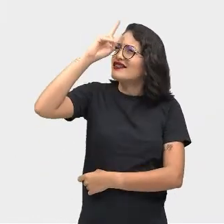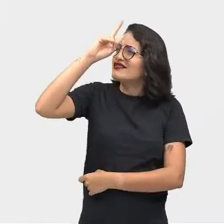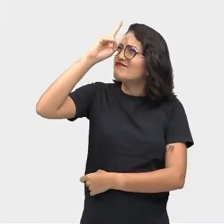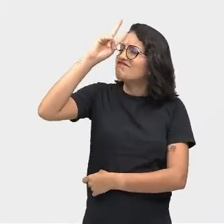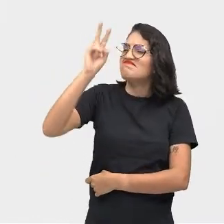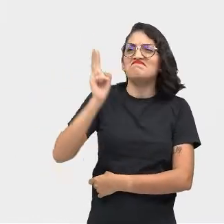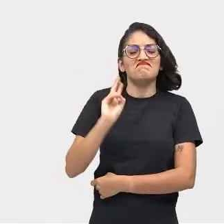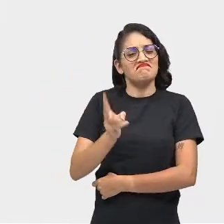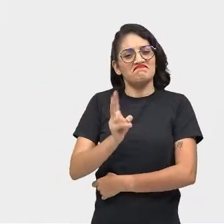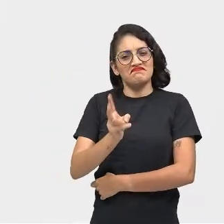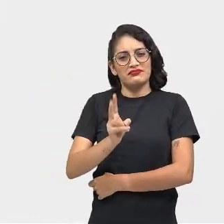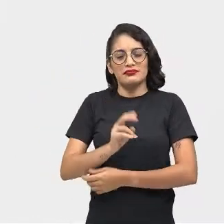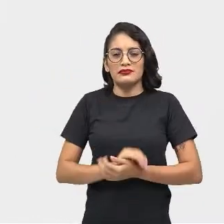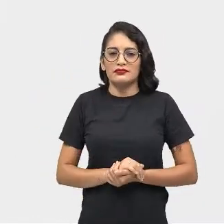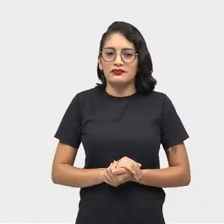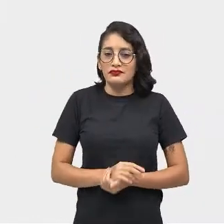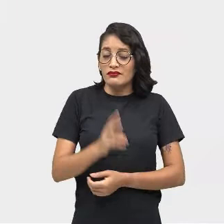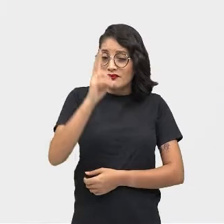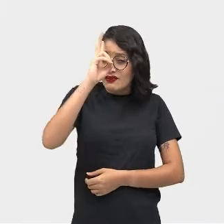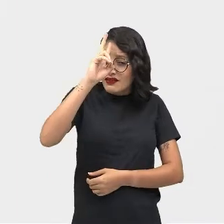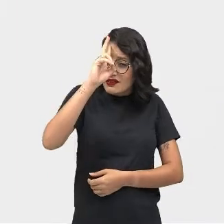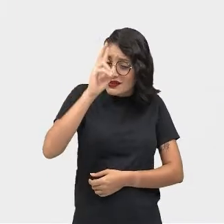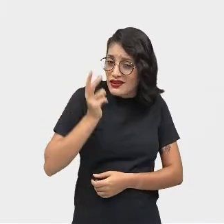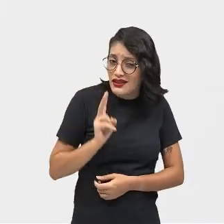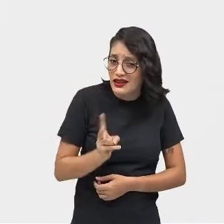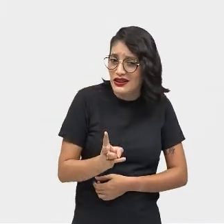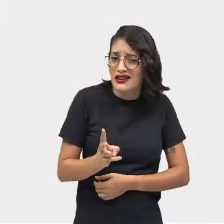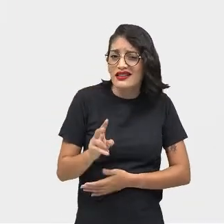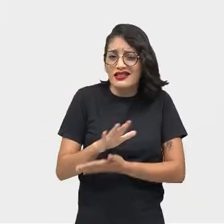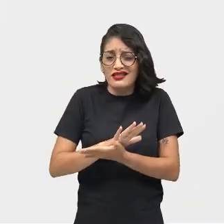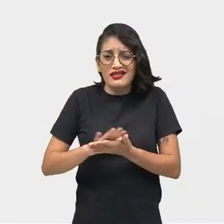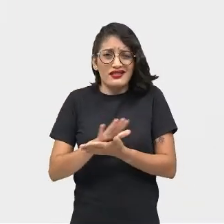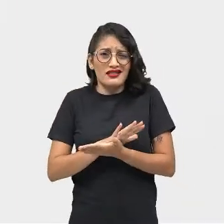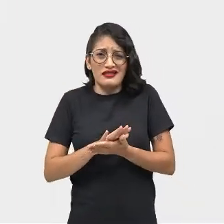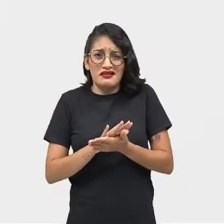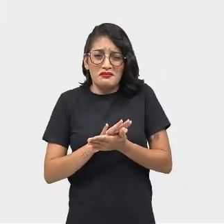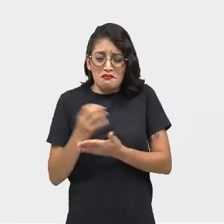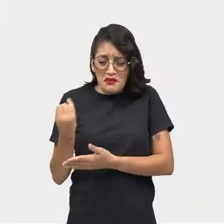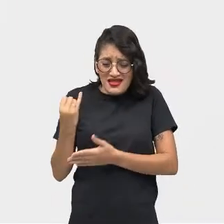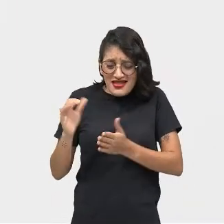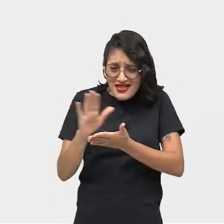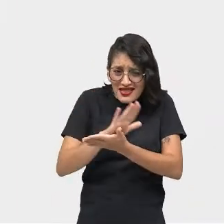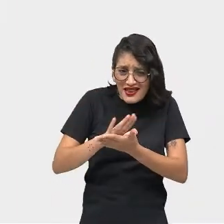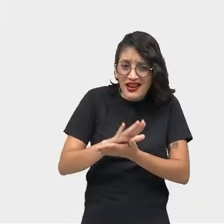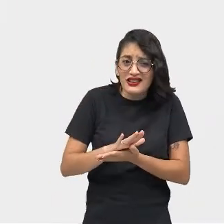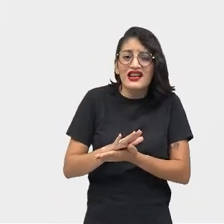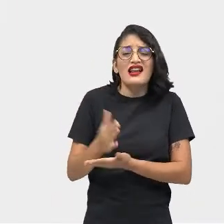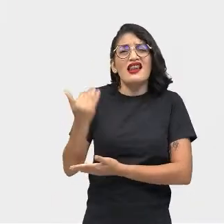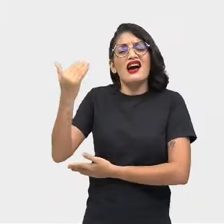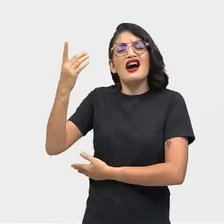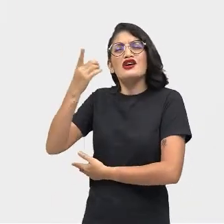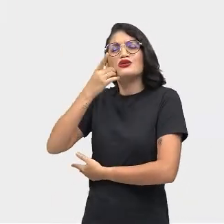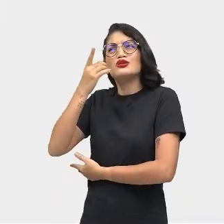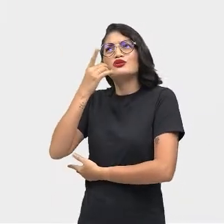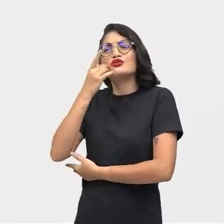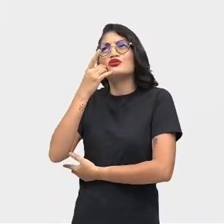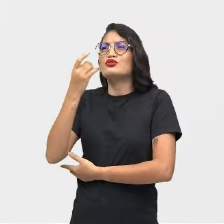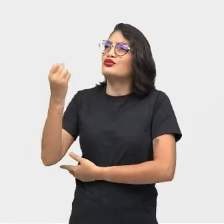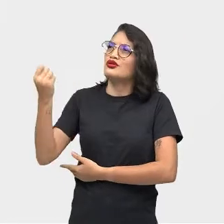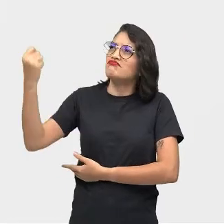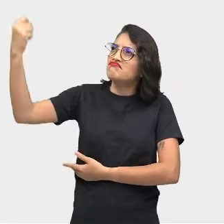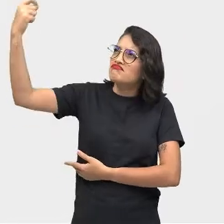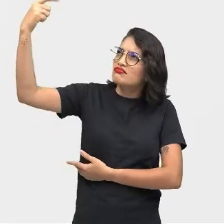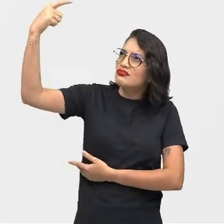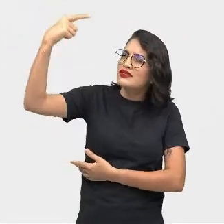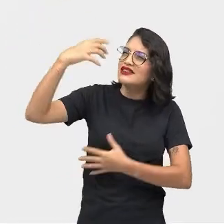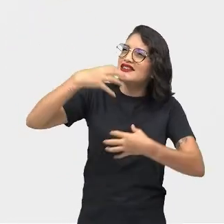Ainda. Recordo ainda e nada mais me importa. Aqueles dias de uma luz tão mansa que